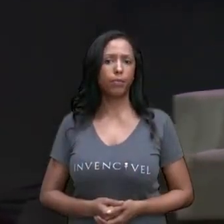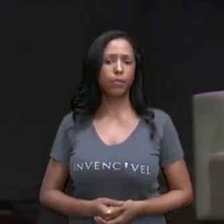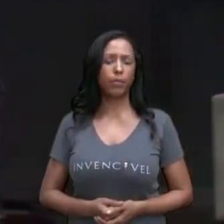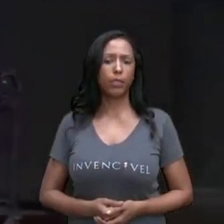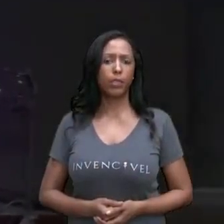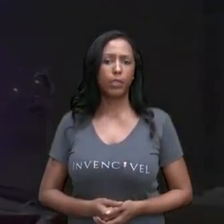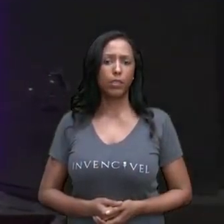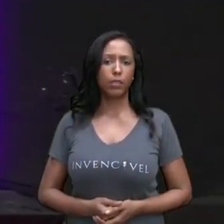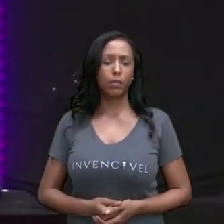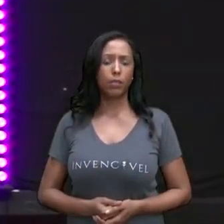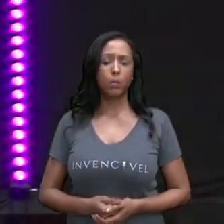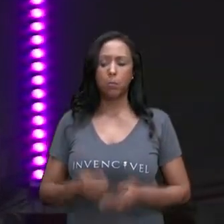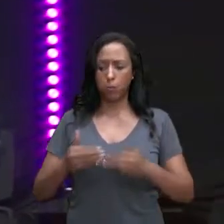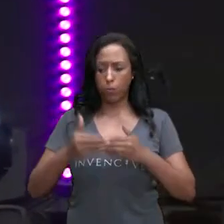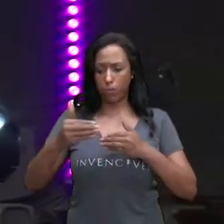Se não for a própria morte.